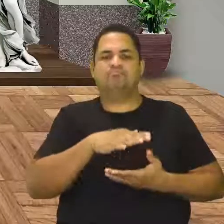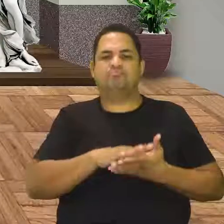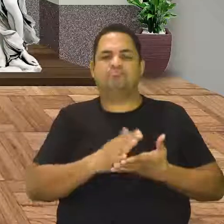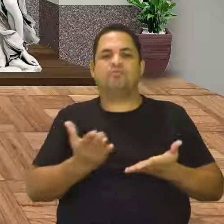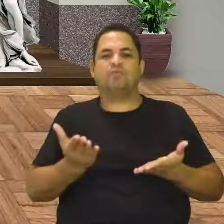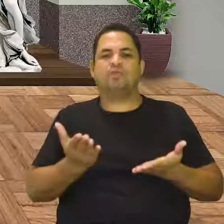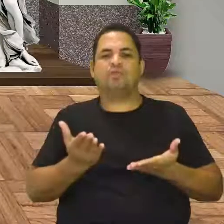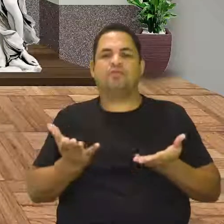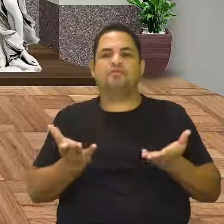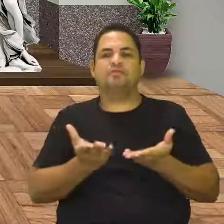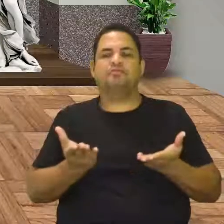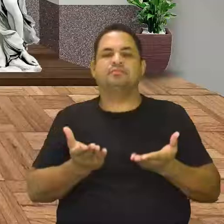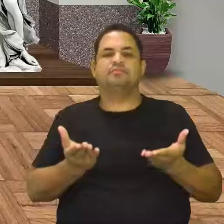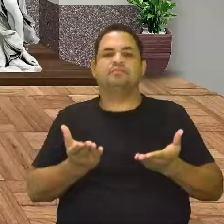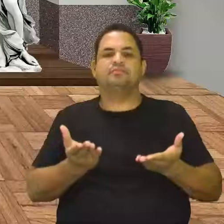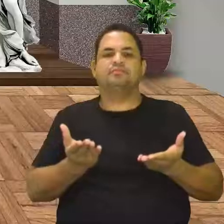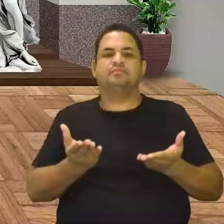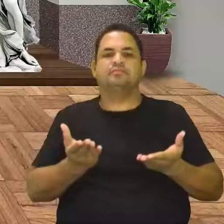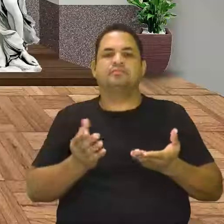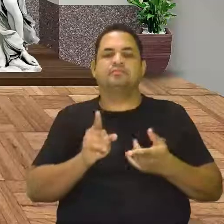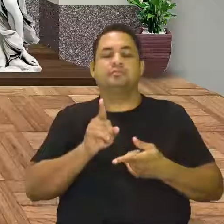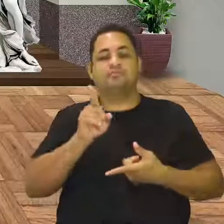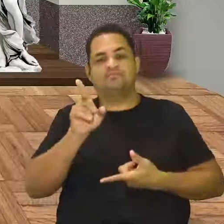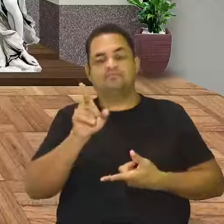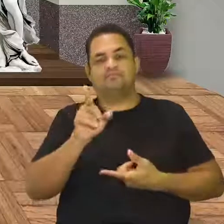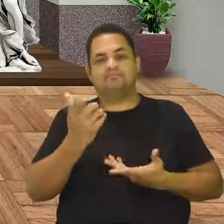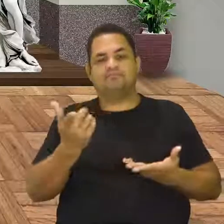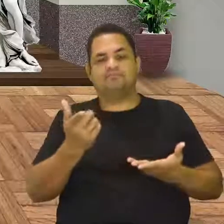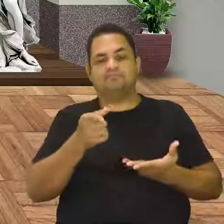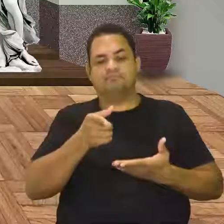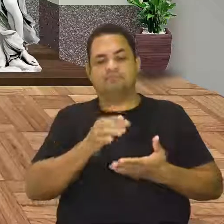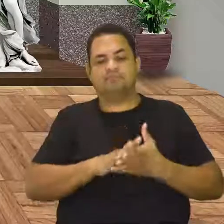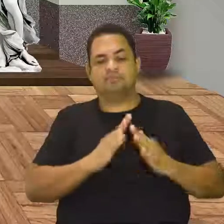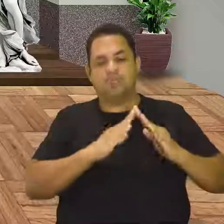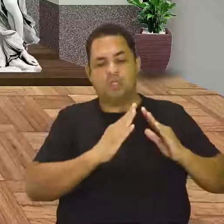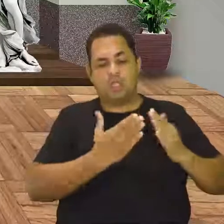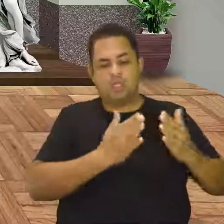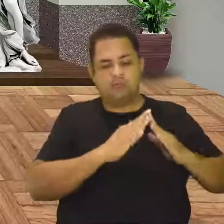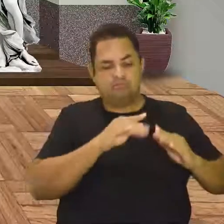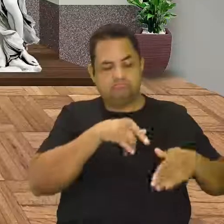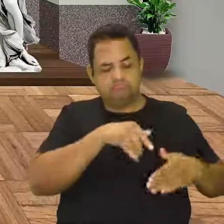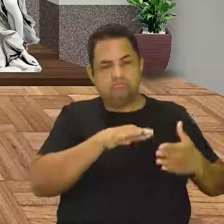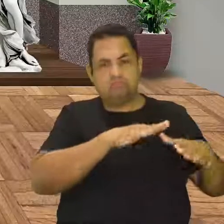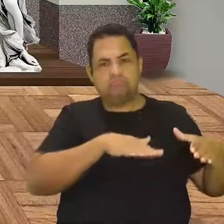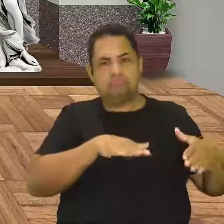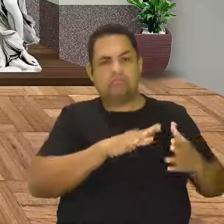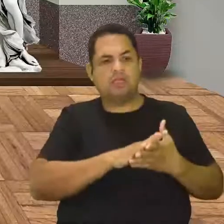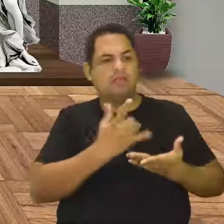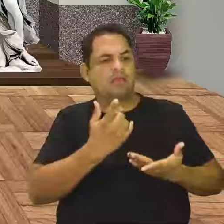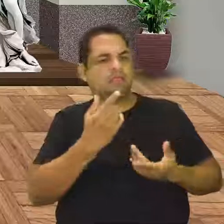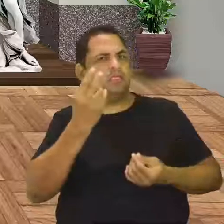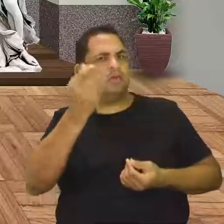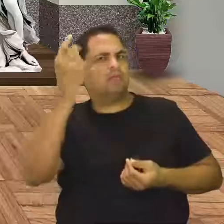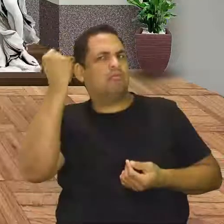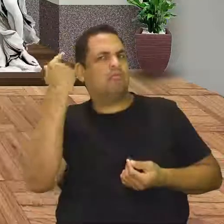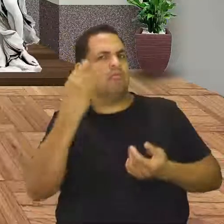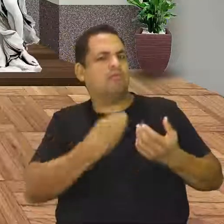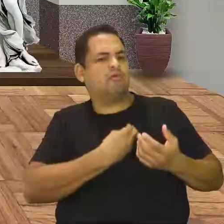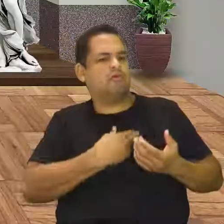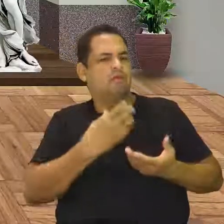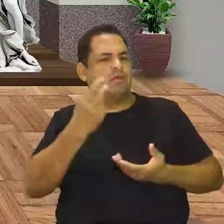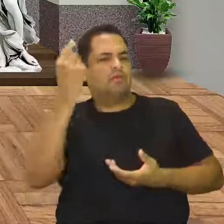Igualmente, hoje, você morar numa casa, está morando numa casa, e alguém que já morou lá um tempo